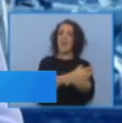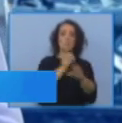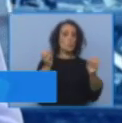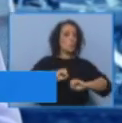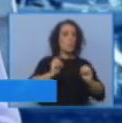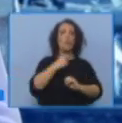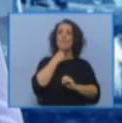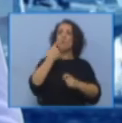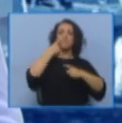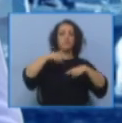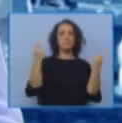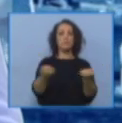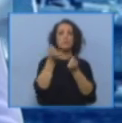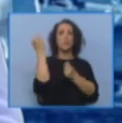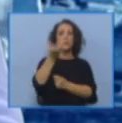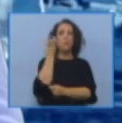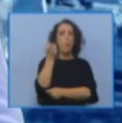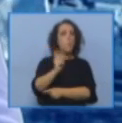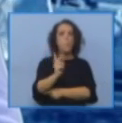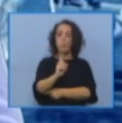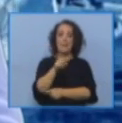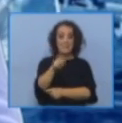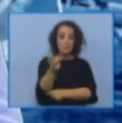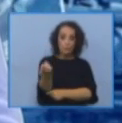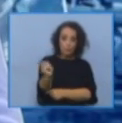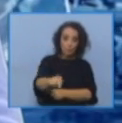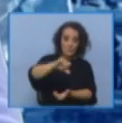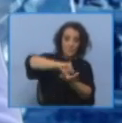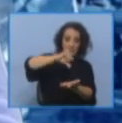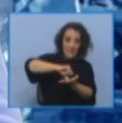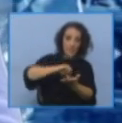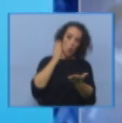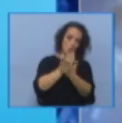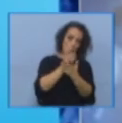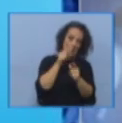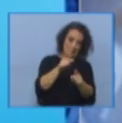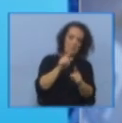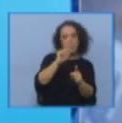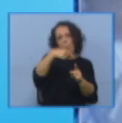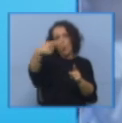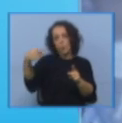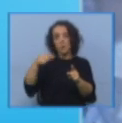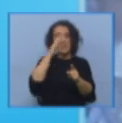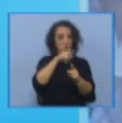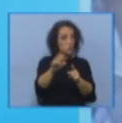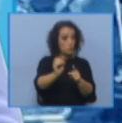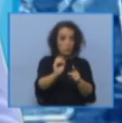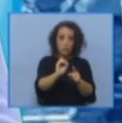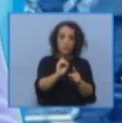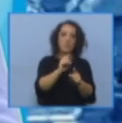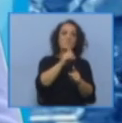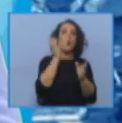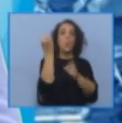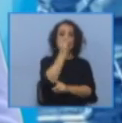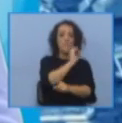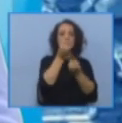nem poderiam promover a sua cultura. E eu estou convencido que se não houvesse esta escola e outras, que essa cultura já tinha desaparecido. E se